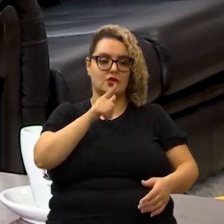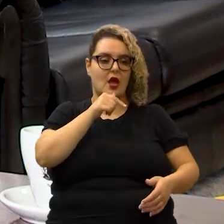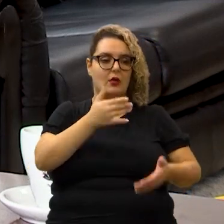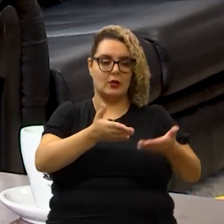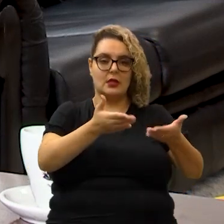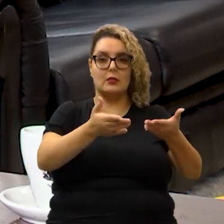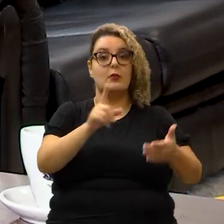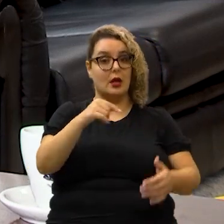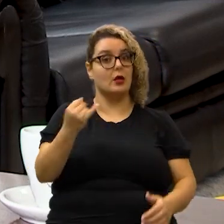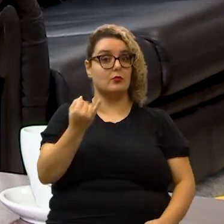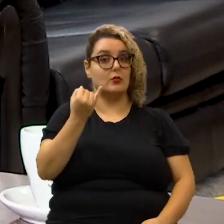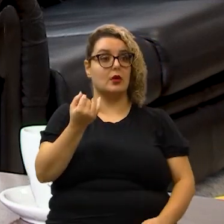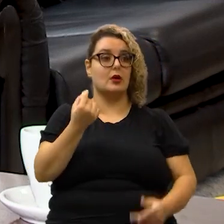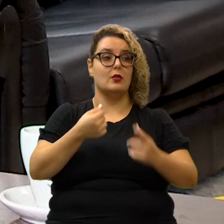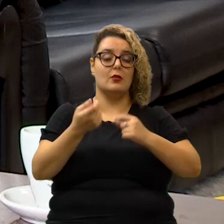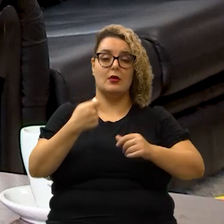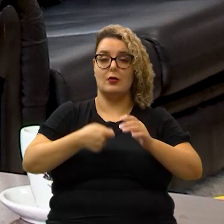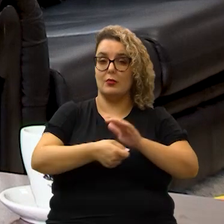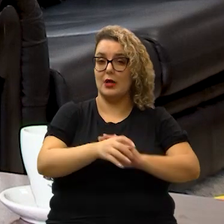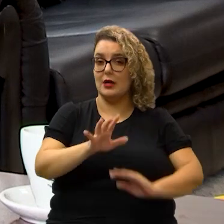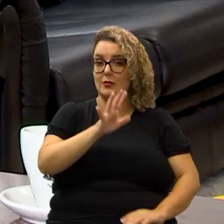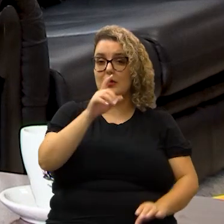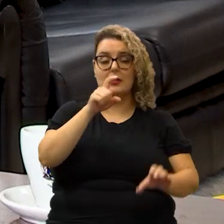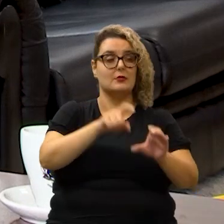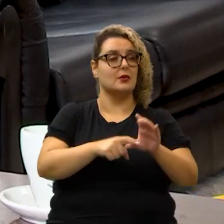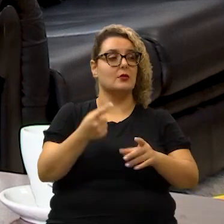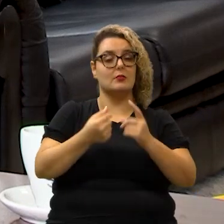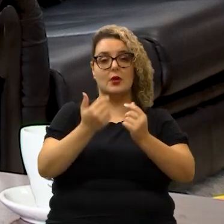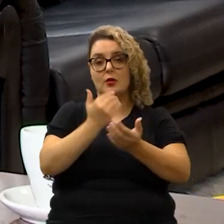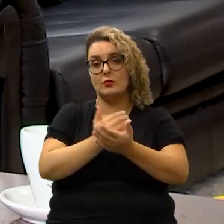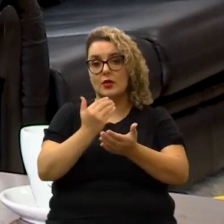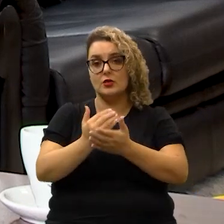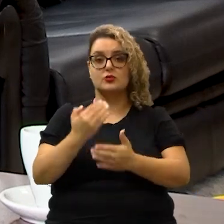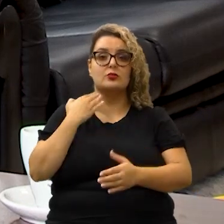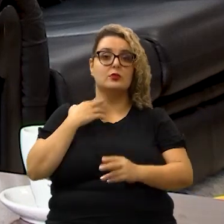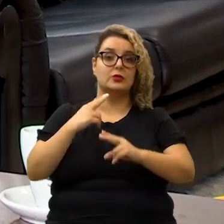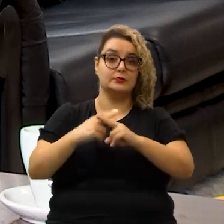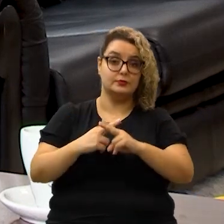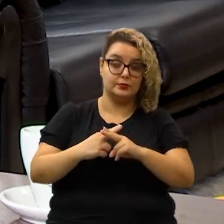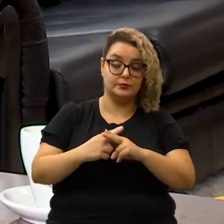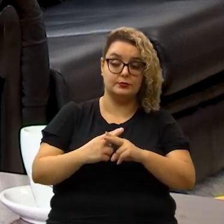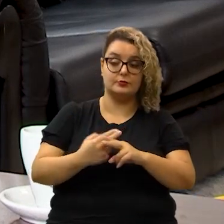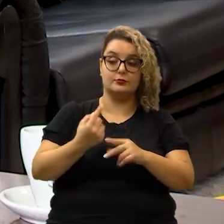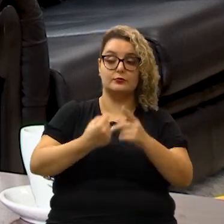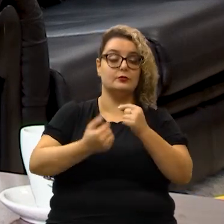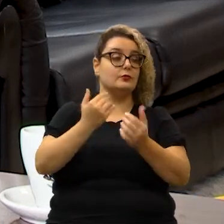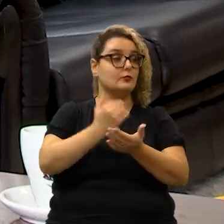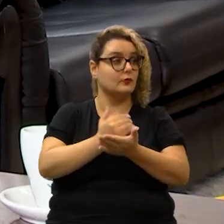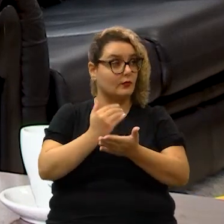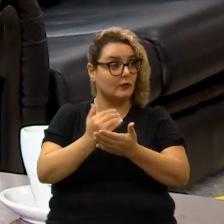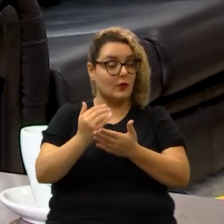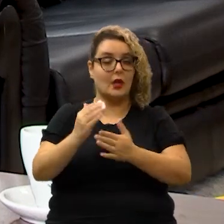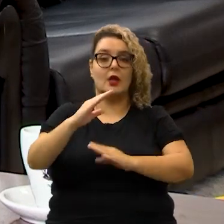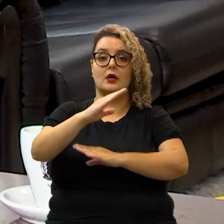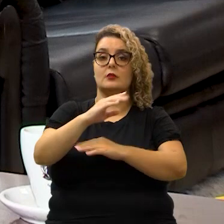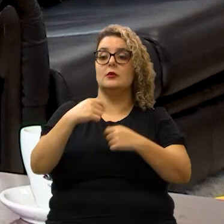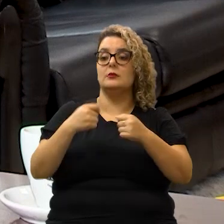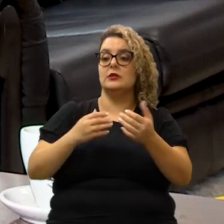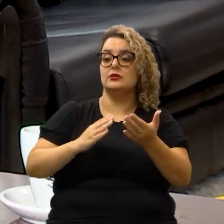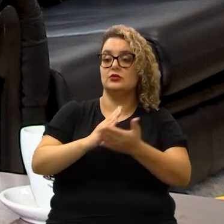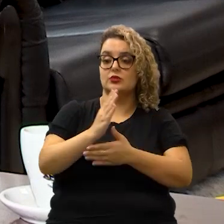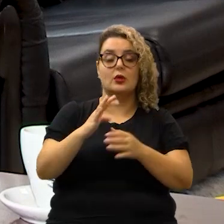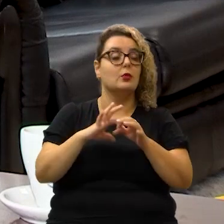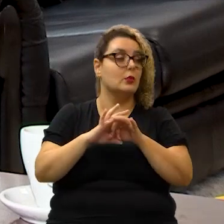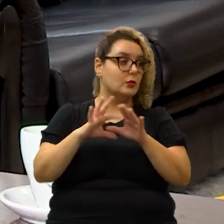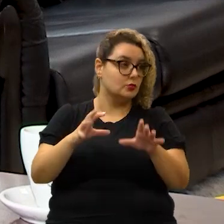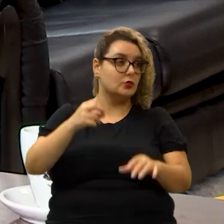investimento caro, dependeu de financiamento da Caixa Econômica, cujo financiamento a Câmara teve que aprovar, autorizar o prefeito